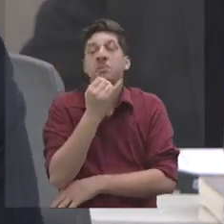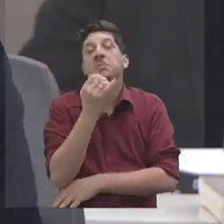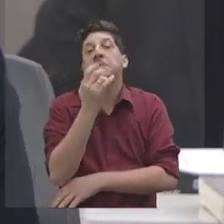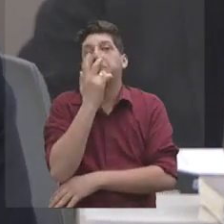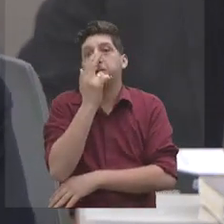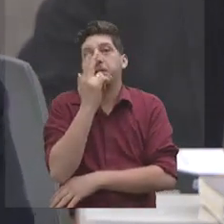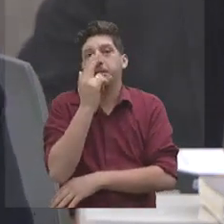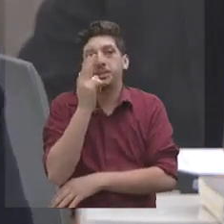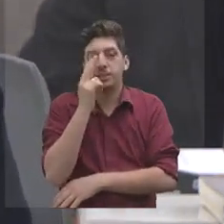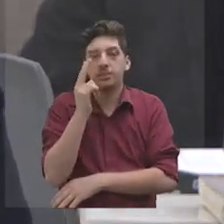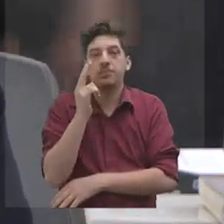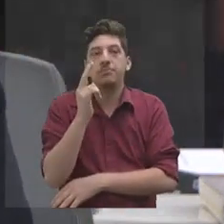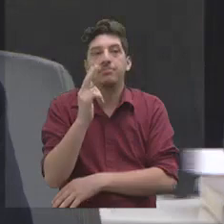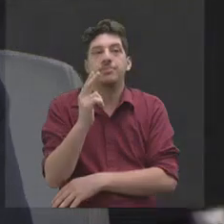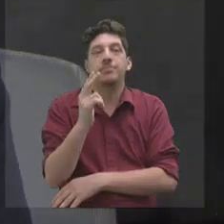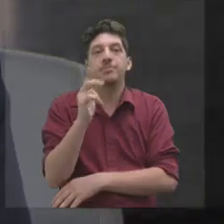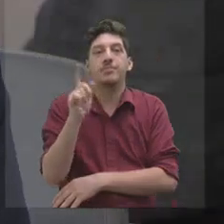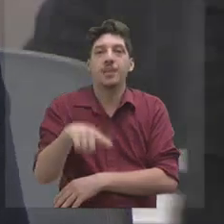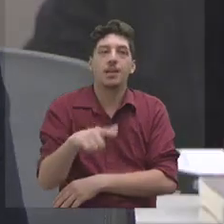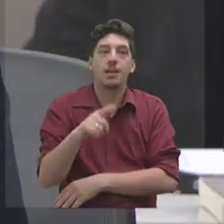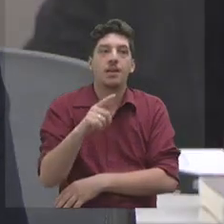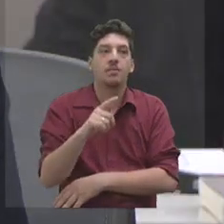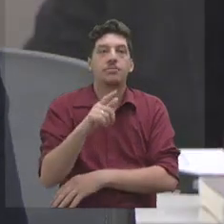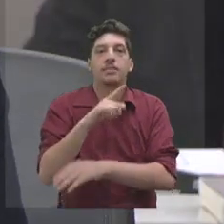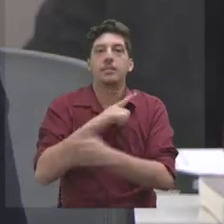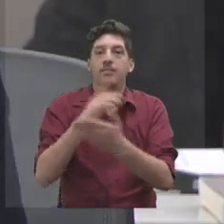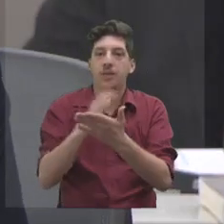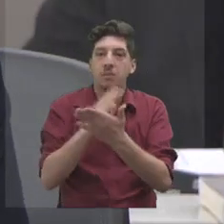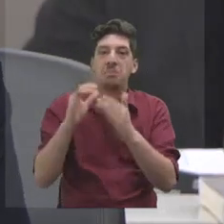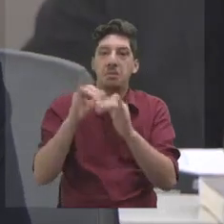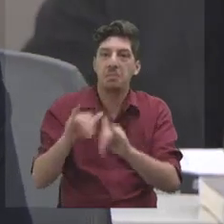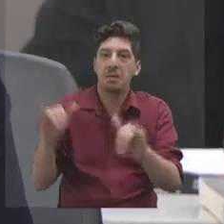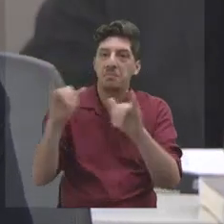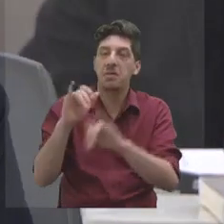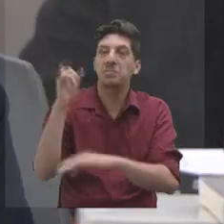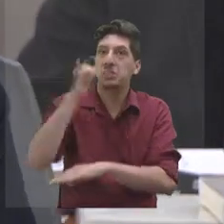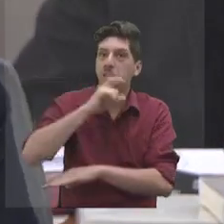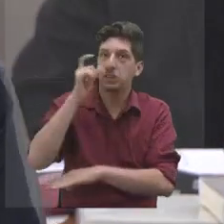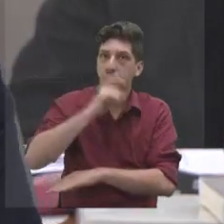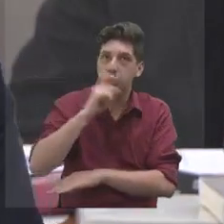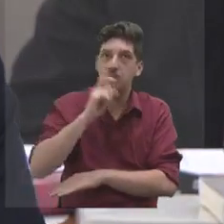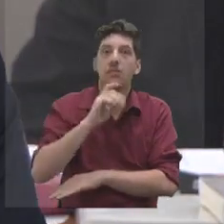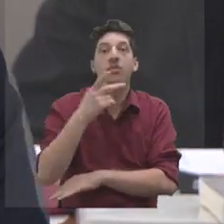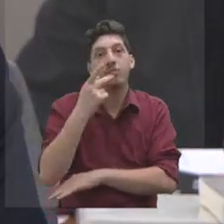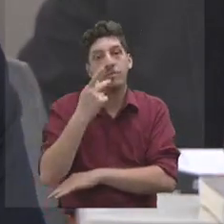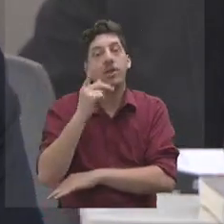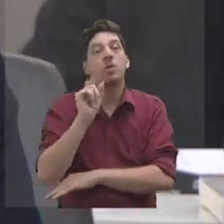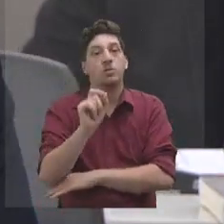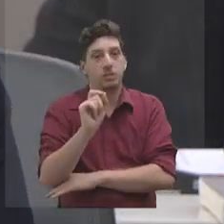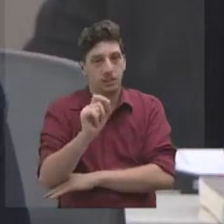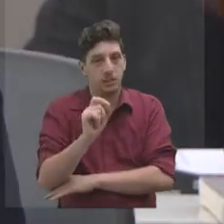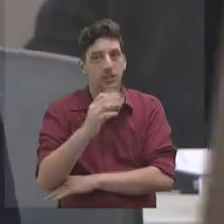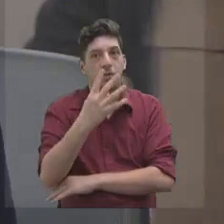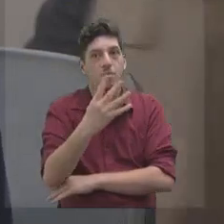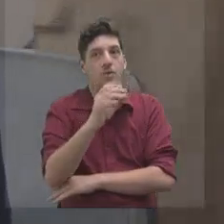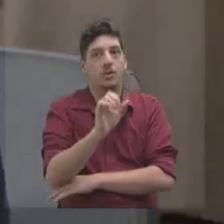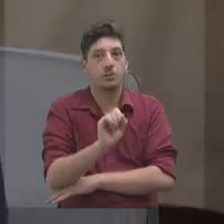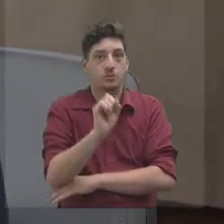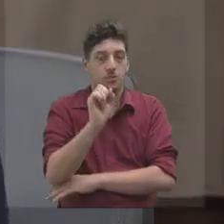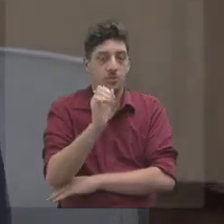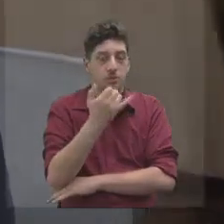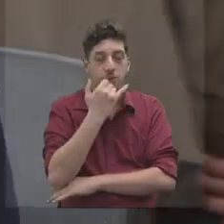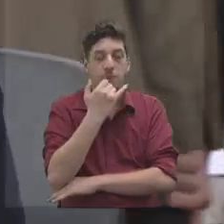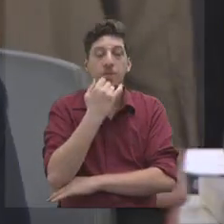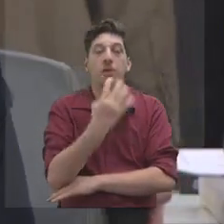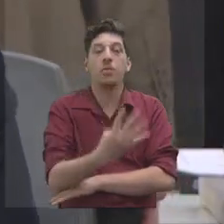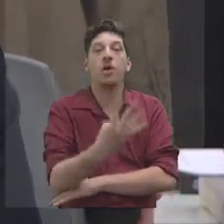né o governador foi vítima aí de Notícias levianas eu queria destacar Deputado que a 428 né ela foi só dessa casa que se eu não me